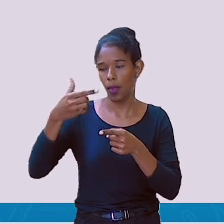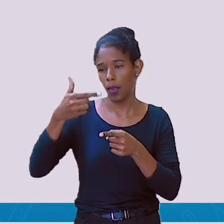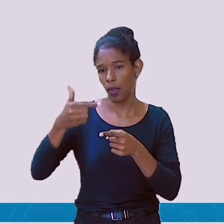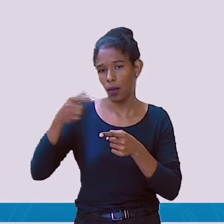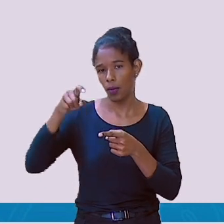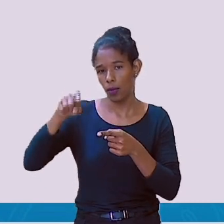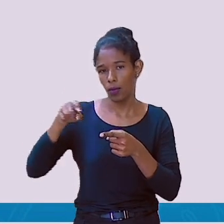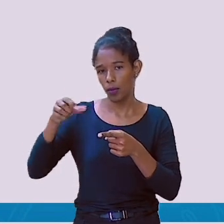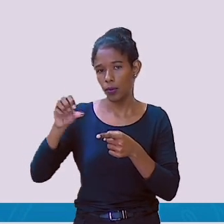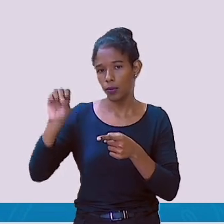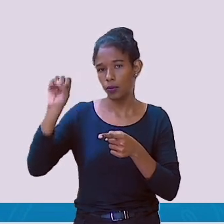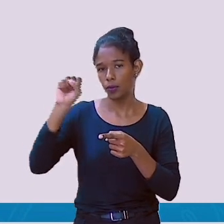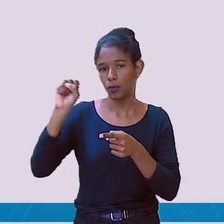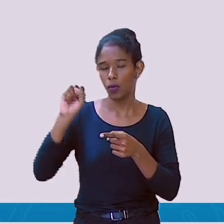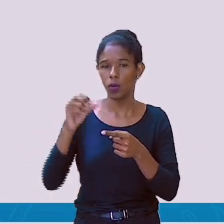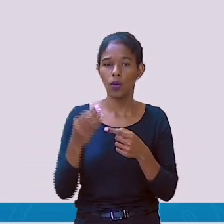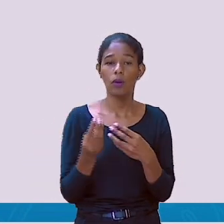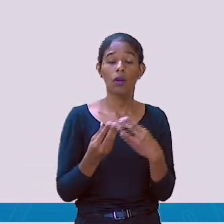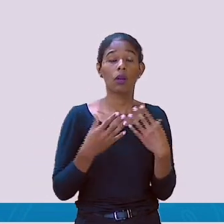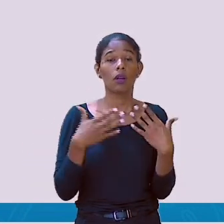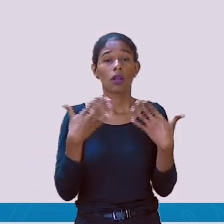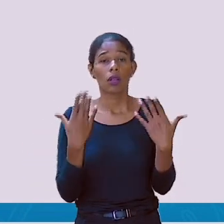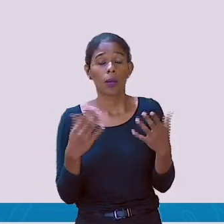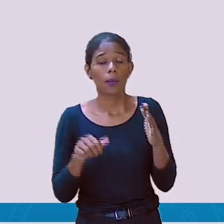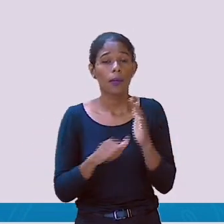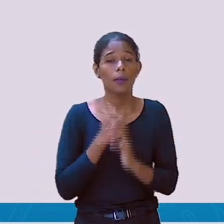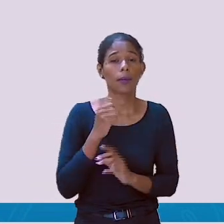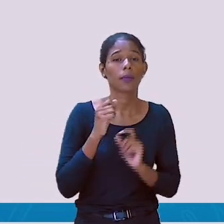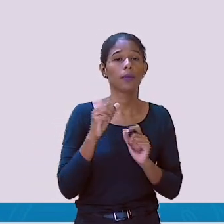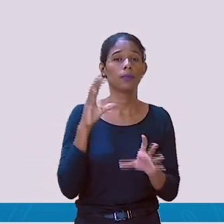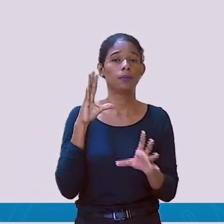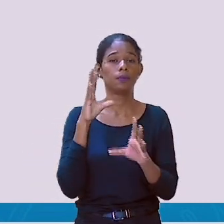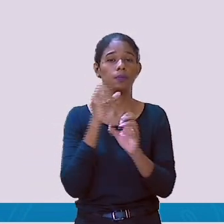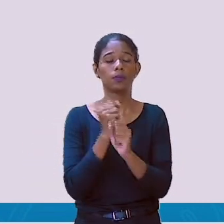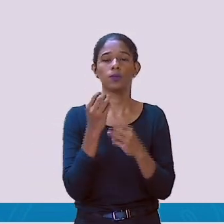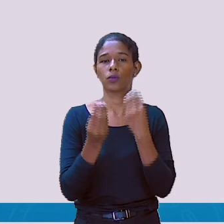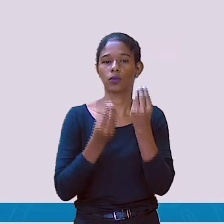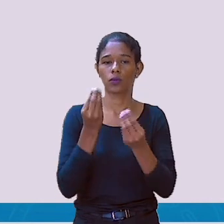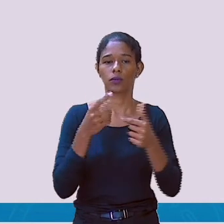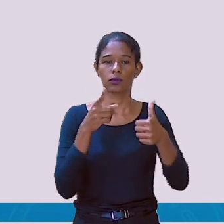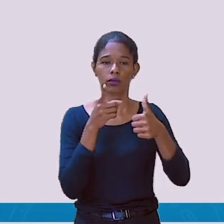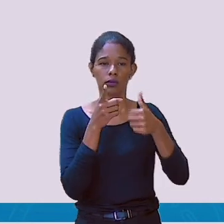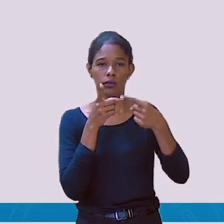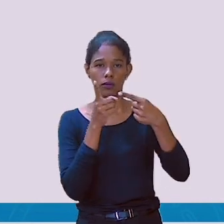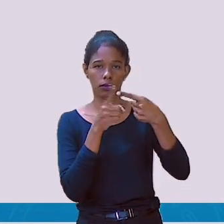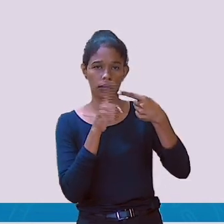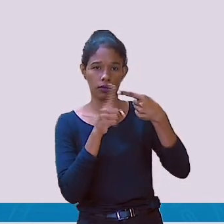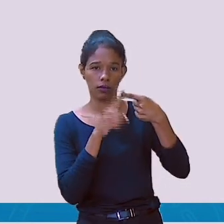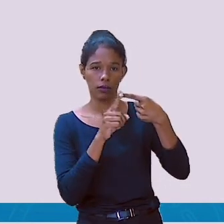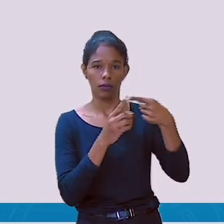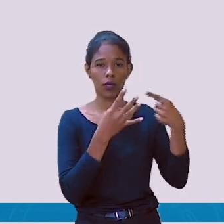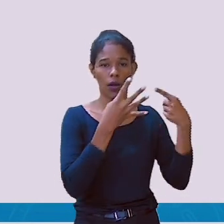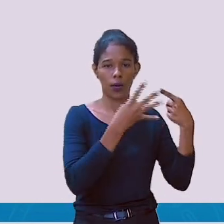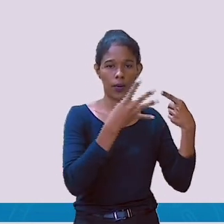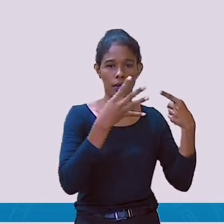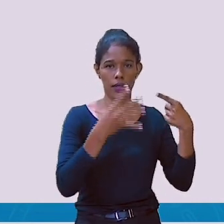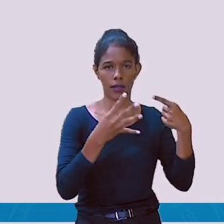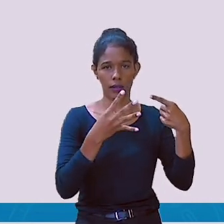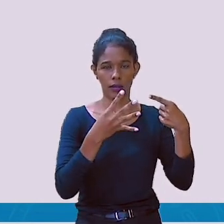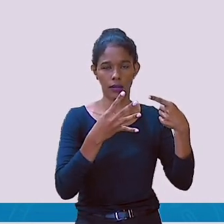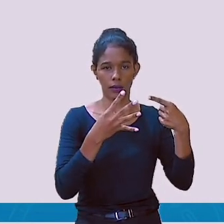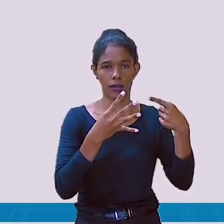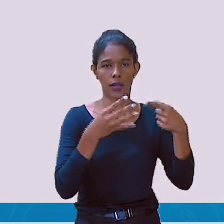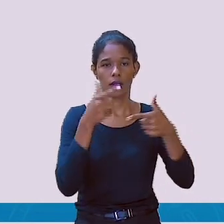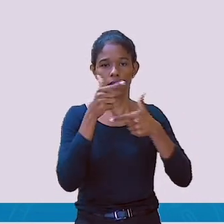potência. Então, eu vou dividir os coeficientes, 44 dividido por 2, que vai dar 22, mas vamos fazer aqui,